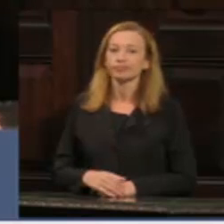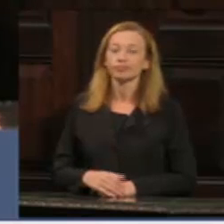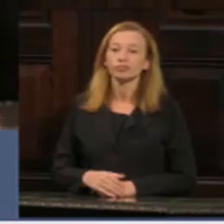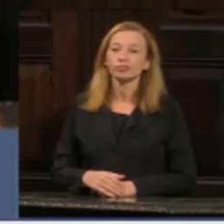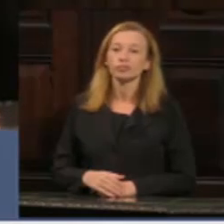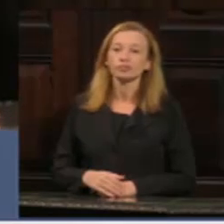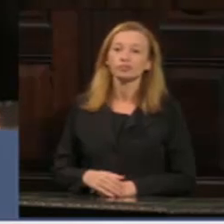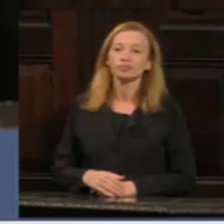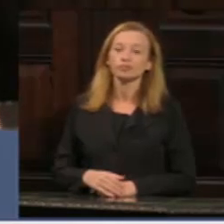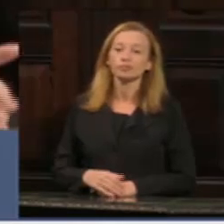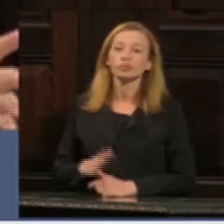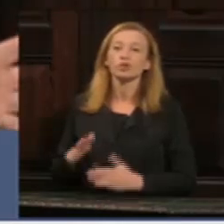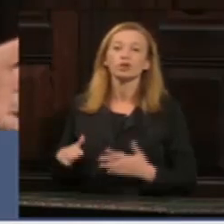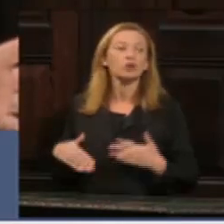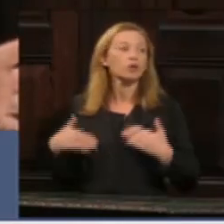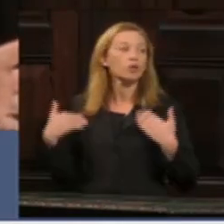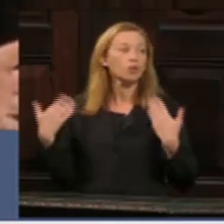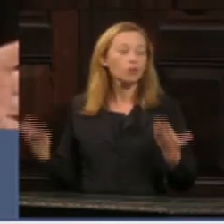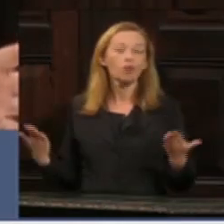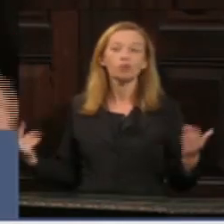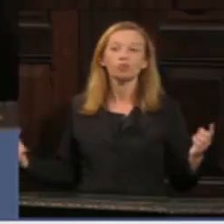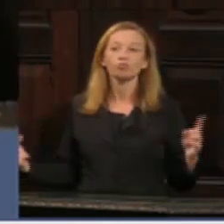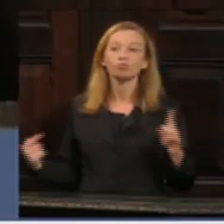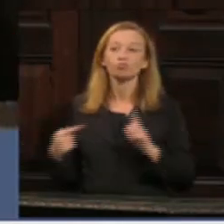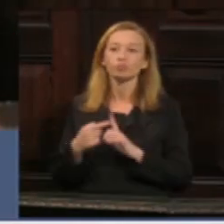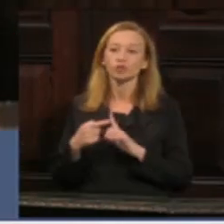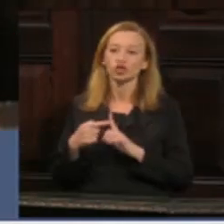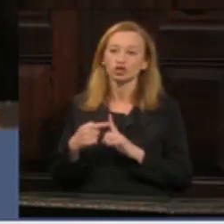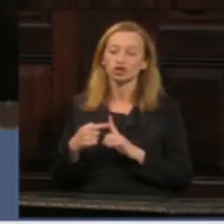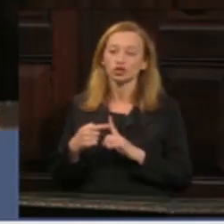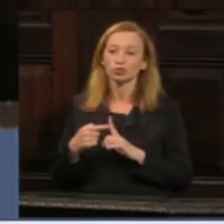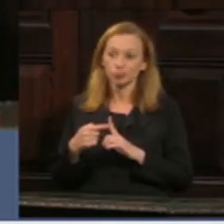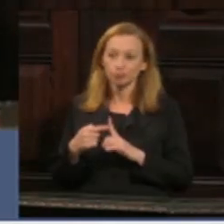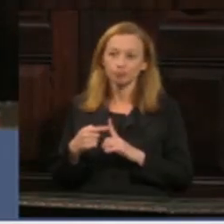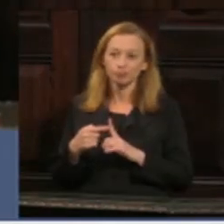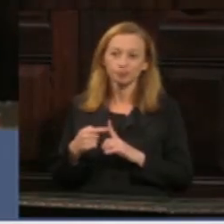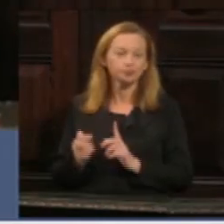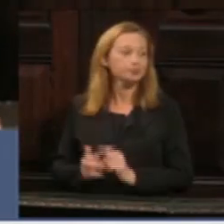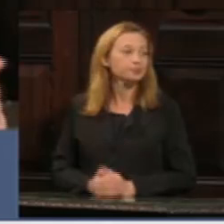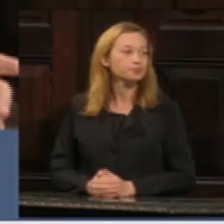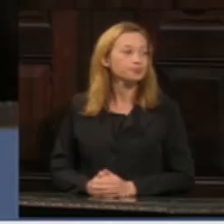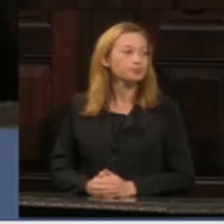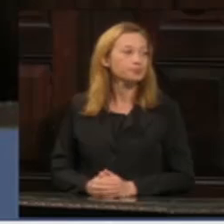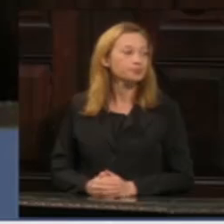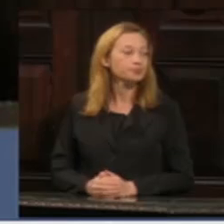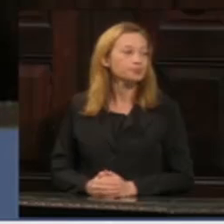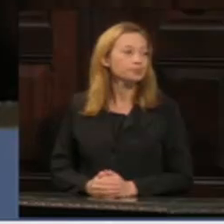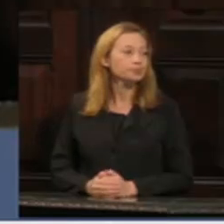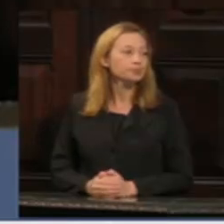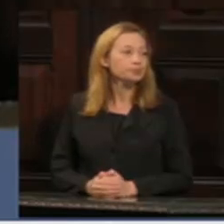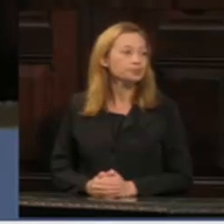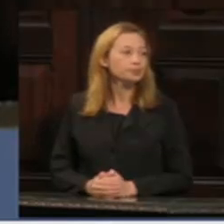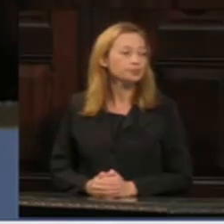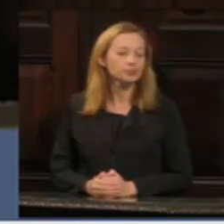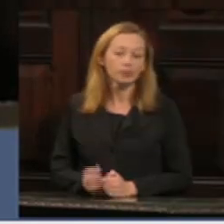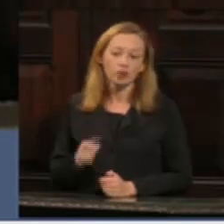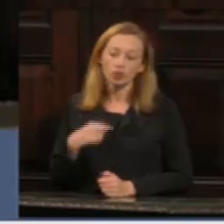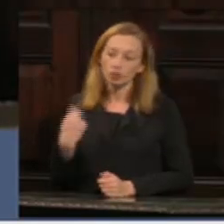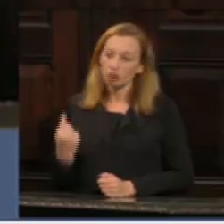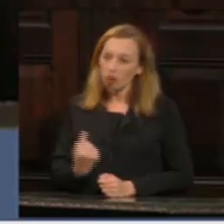metas do meu mandato, porque acho que a gente não pode